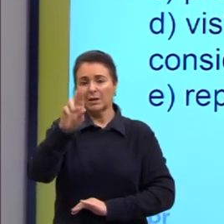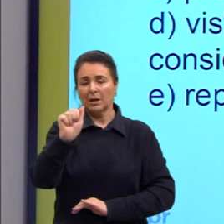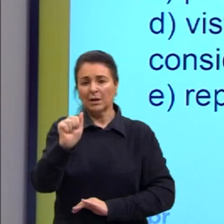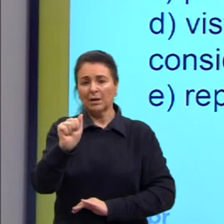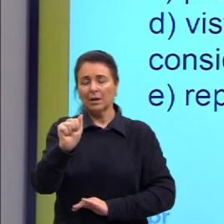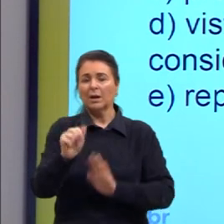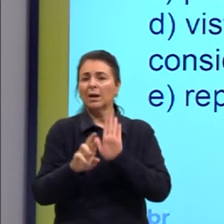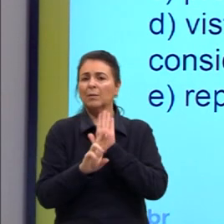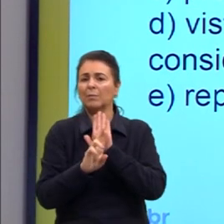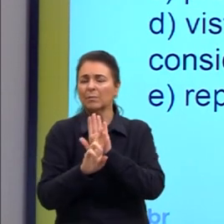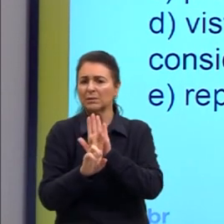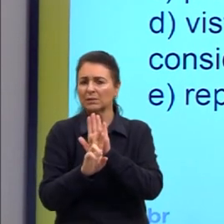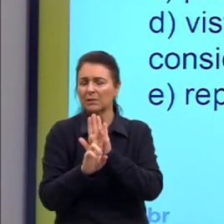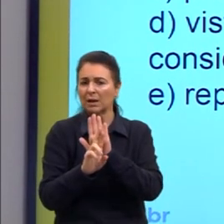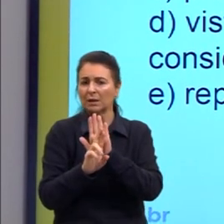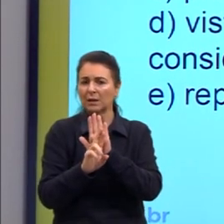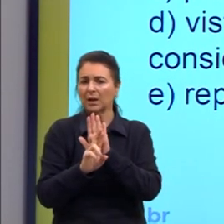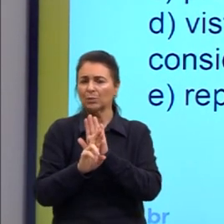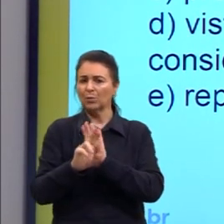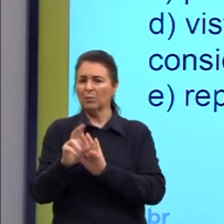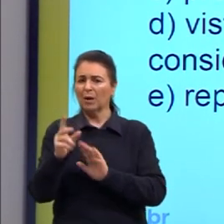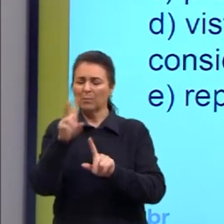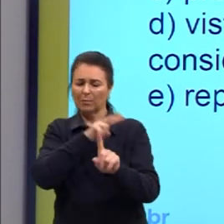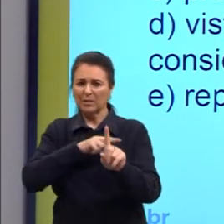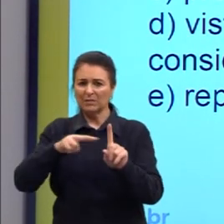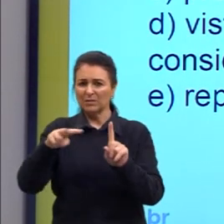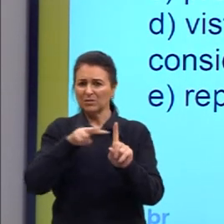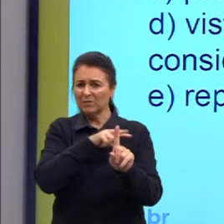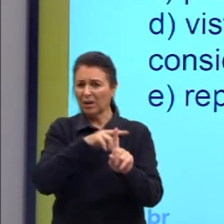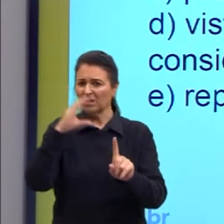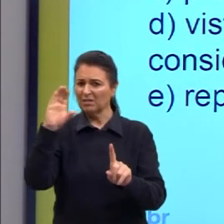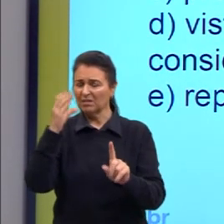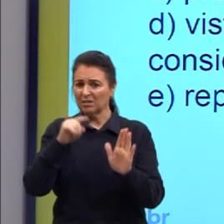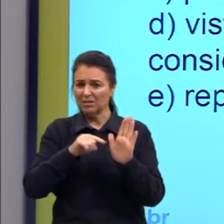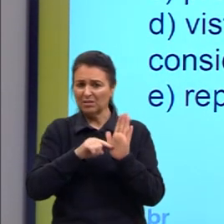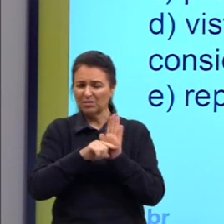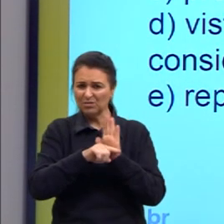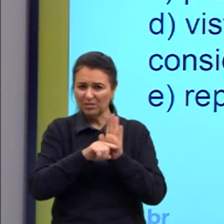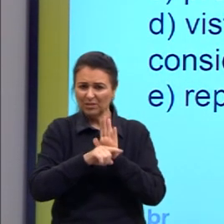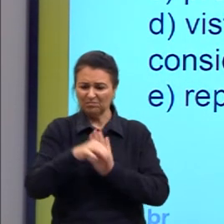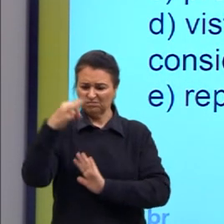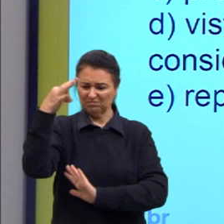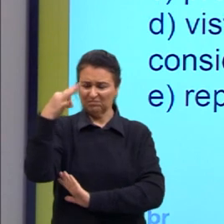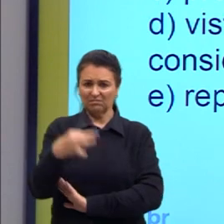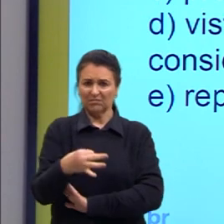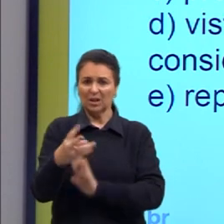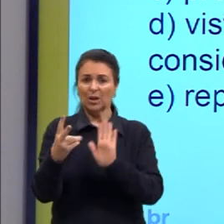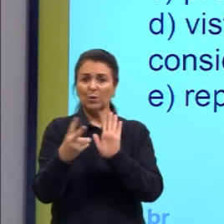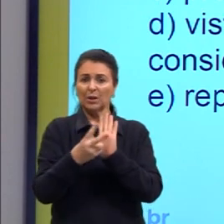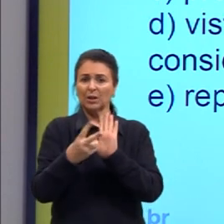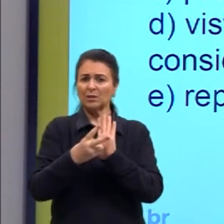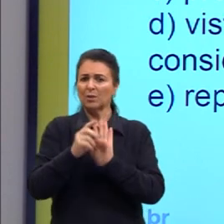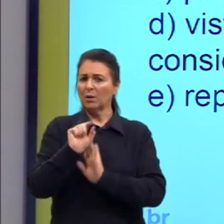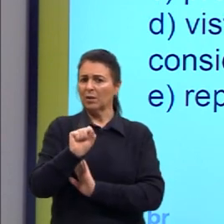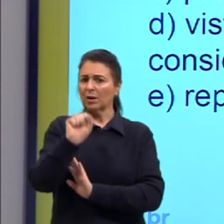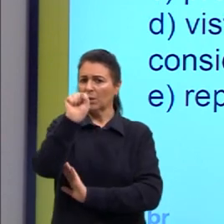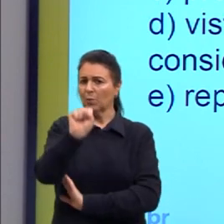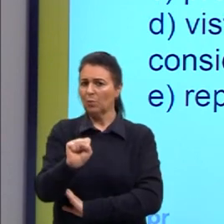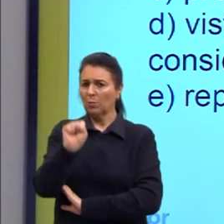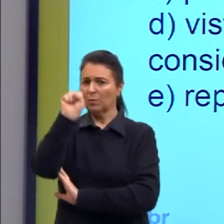perspectiva rigorosa e científica não né jamais O índio é retratado que como um herói